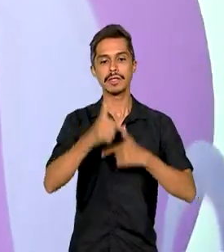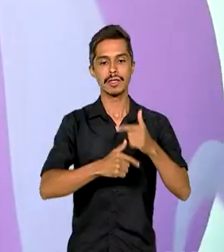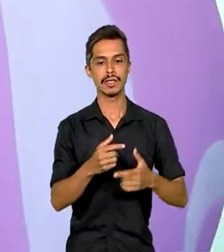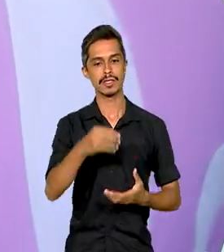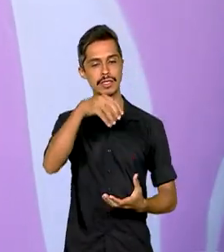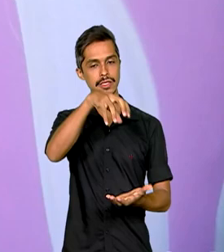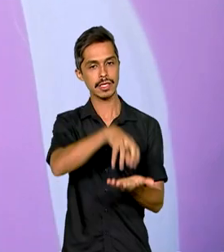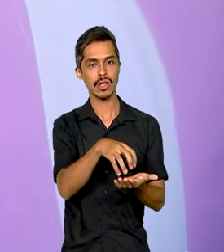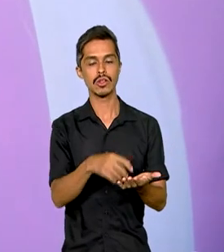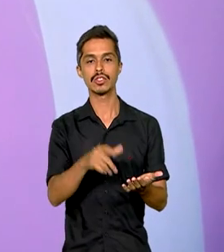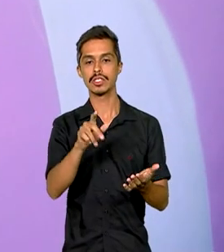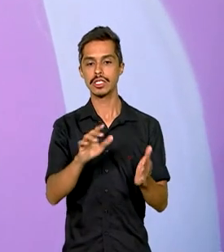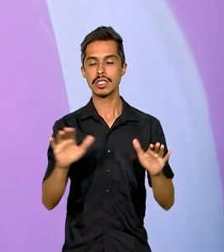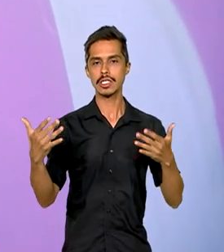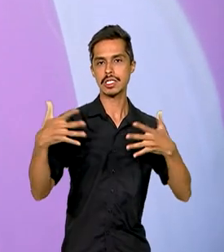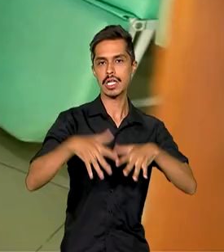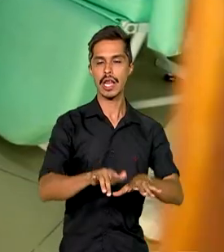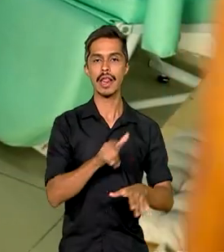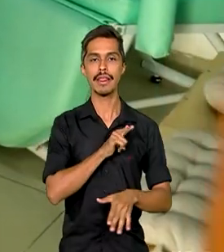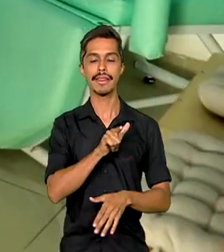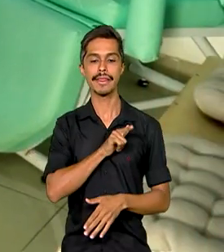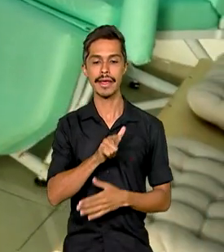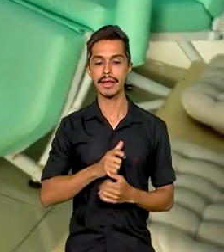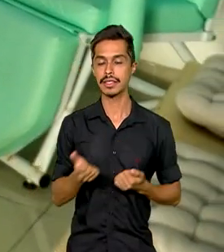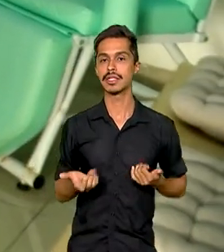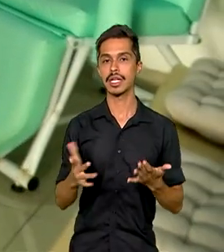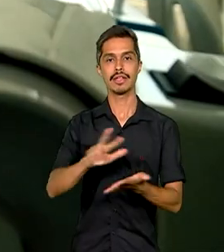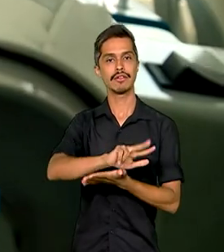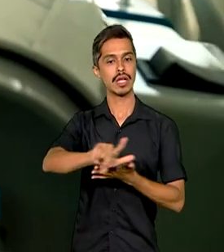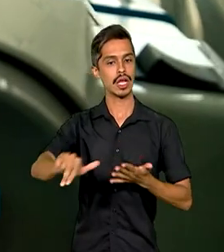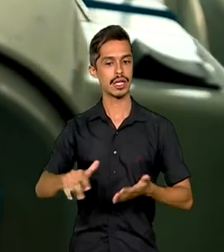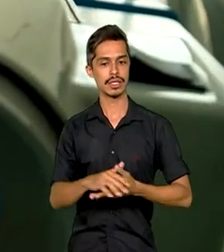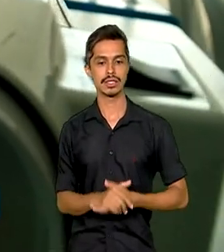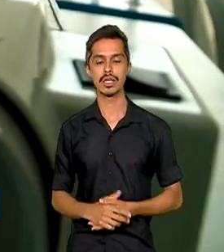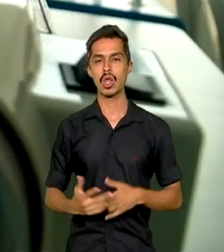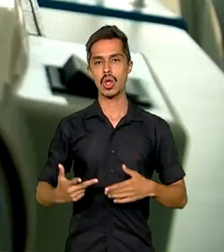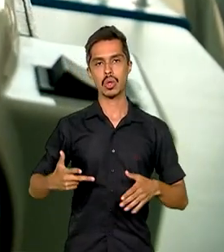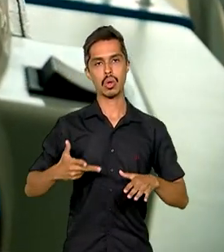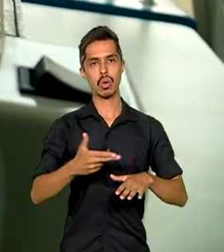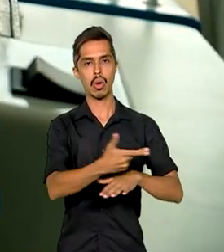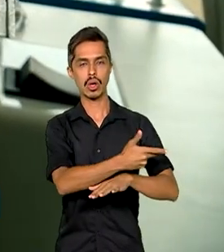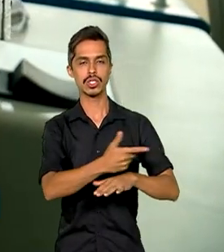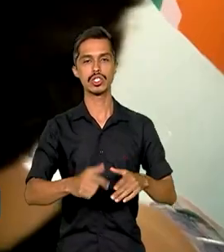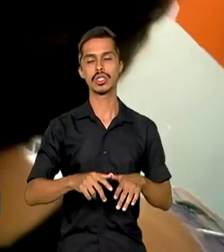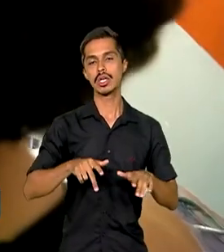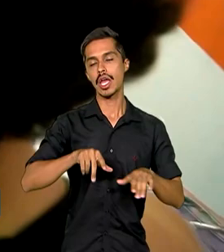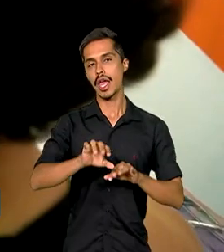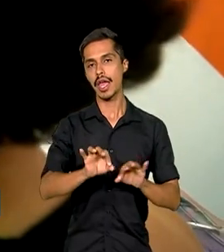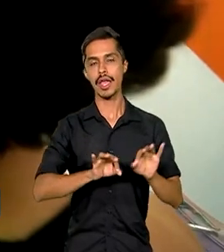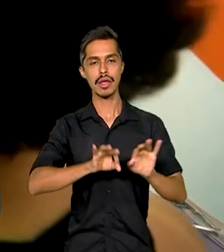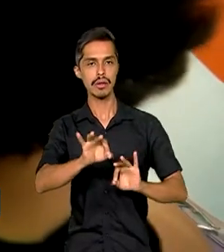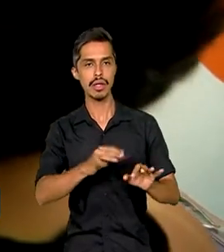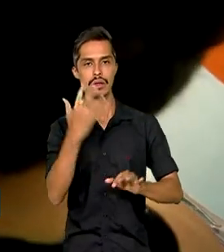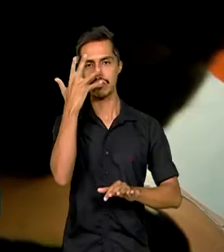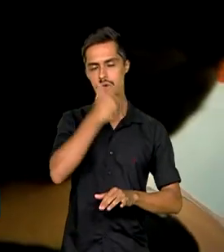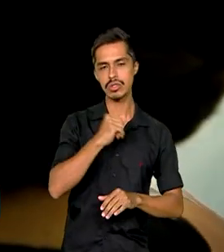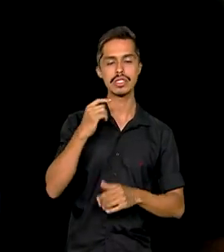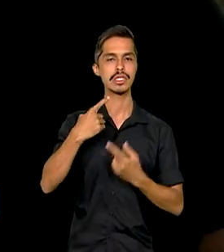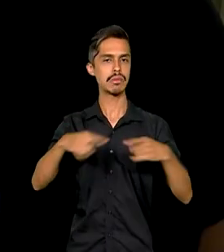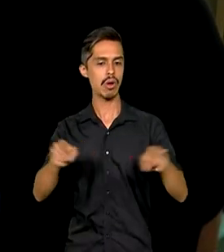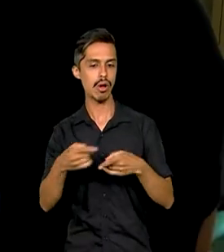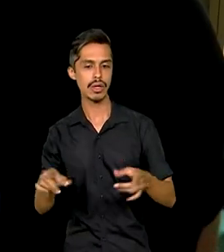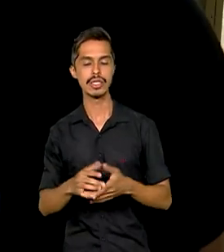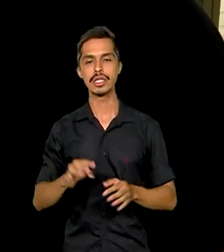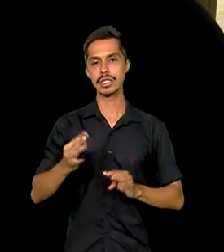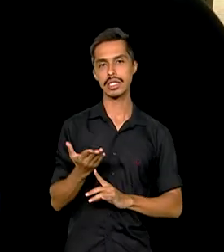Núcleo Integrado e serão ofertados cursos nas mais diversas áreas: corte, costura, beleza, música, tecnologia